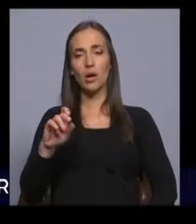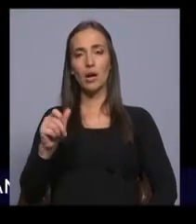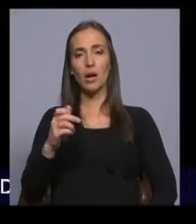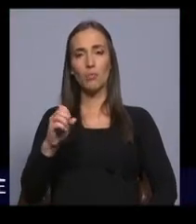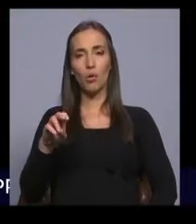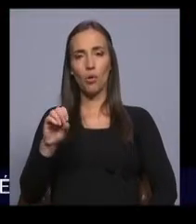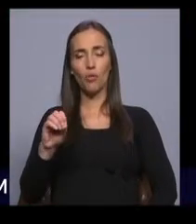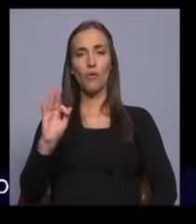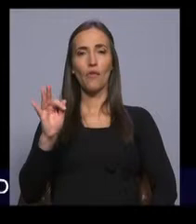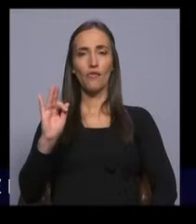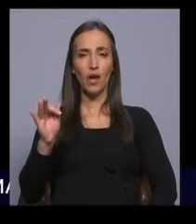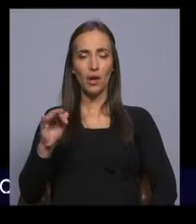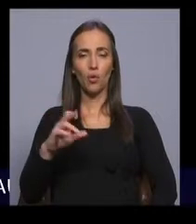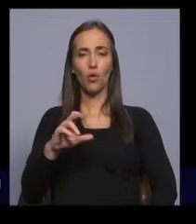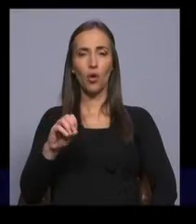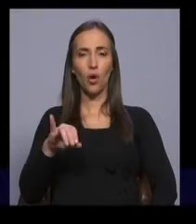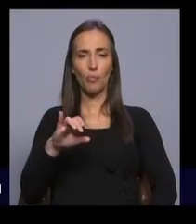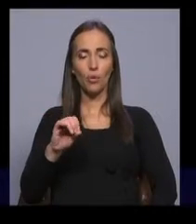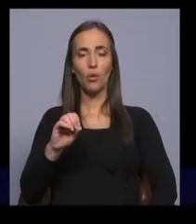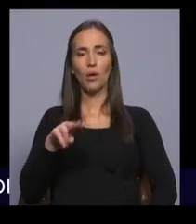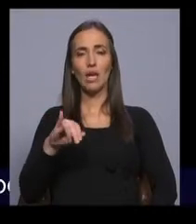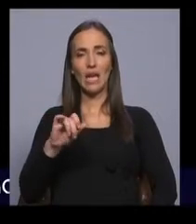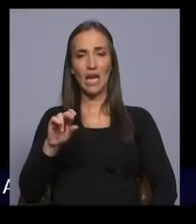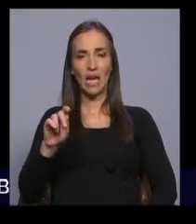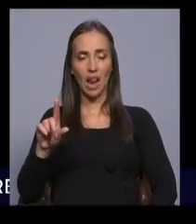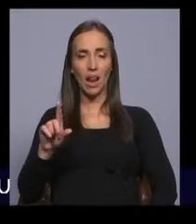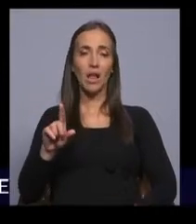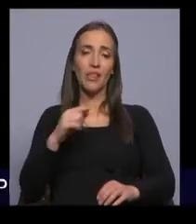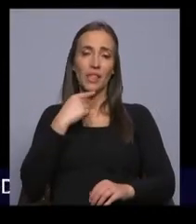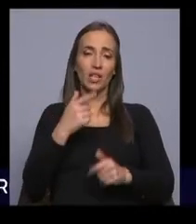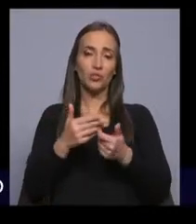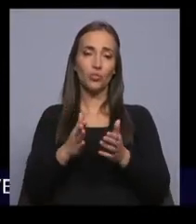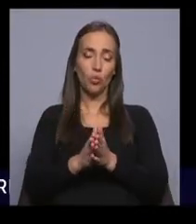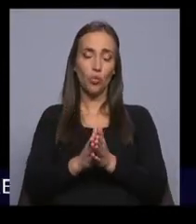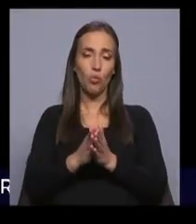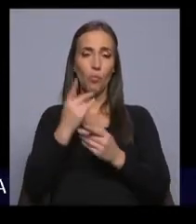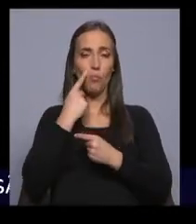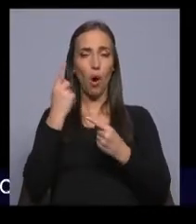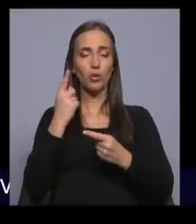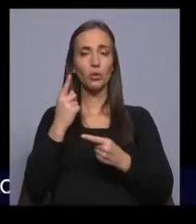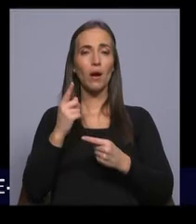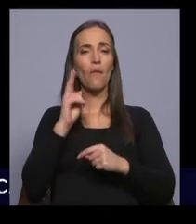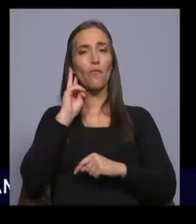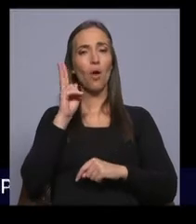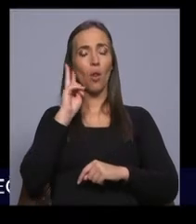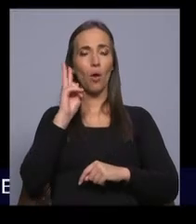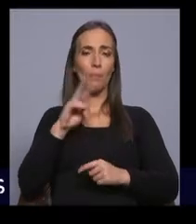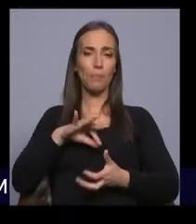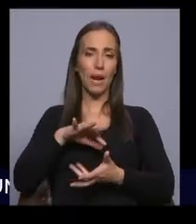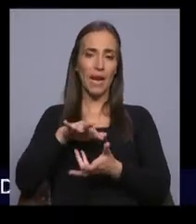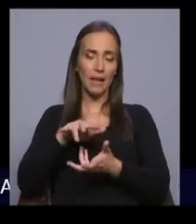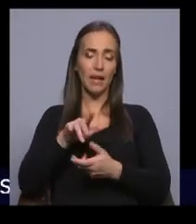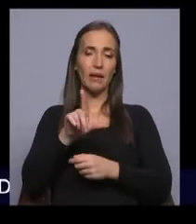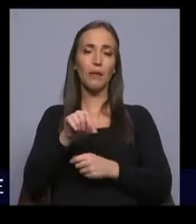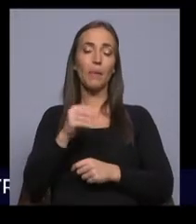níquel. Tudo isto mostra que são as relíquias da formação dos planetas e, sobretudo, de quando a